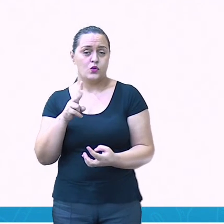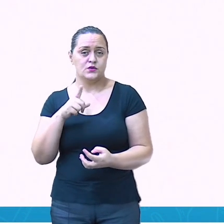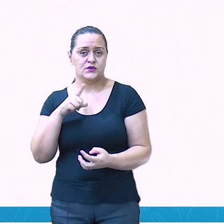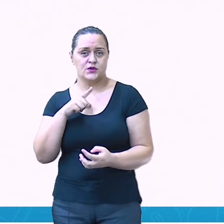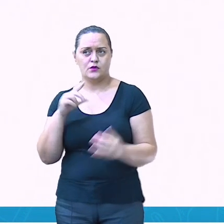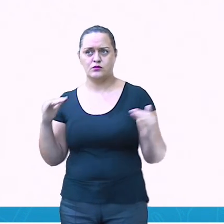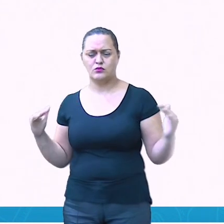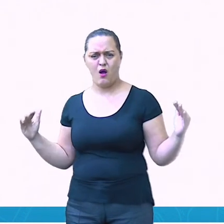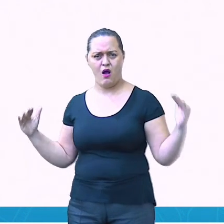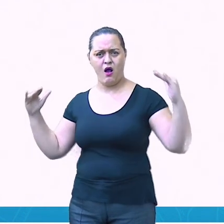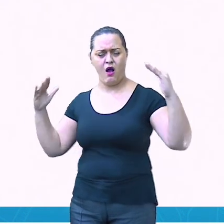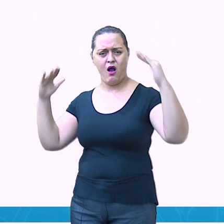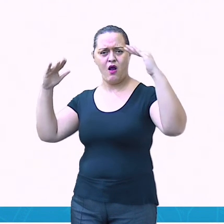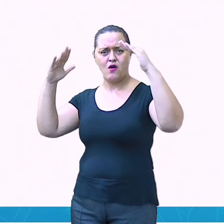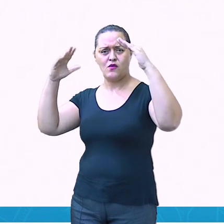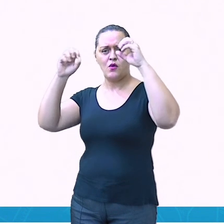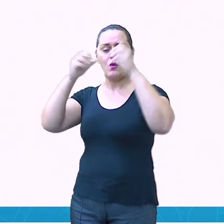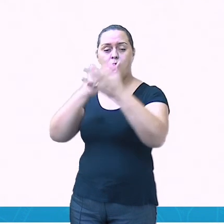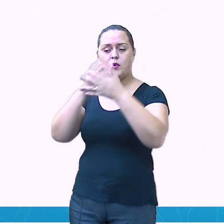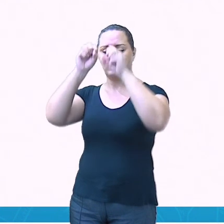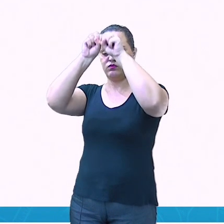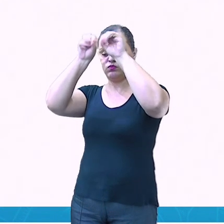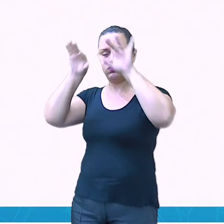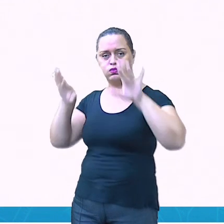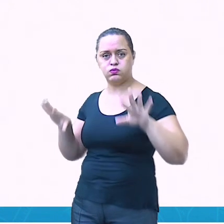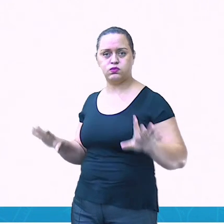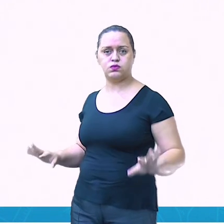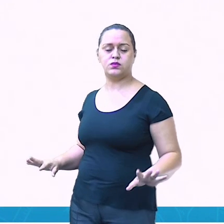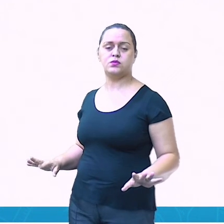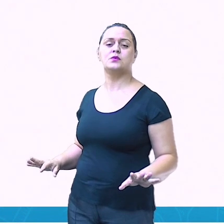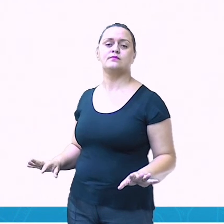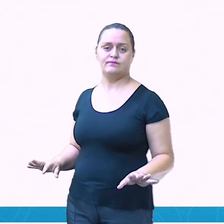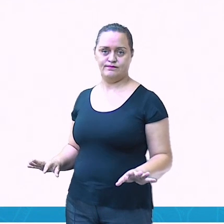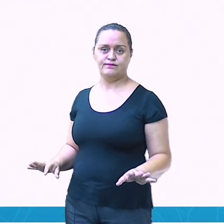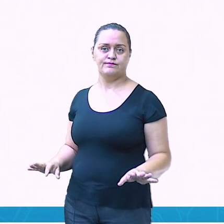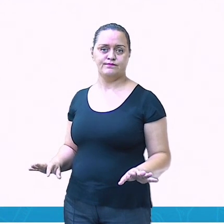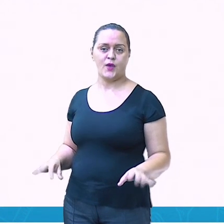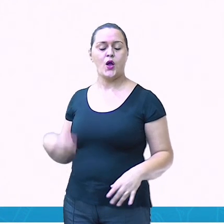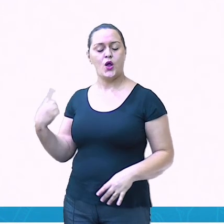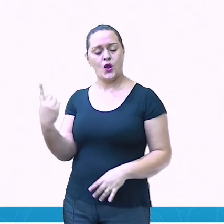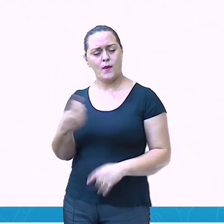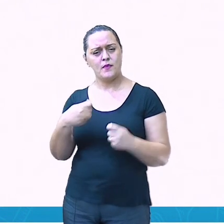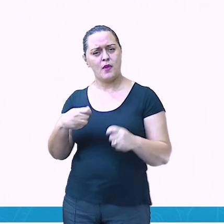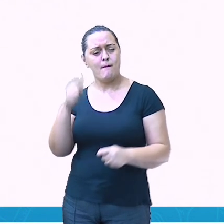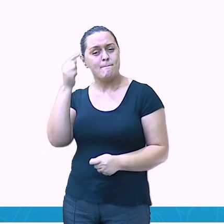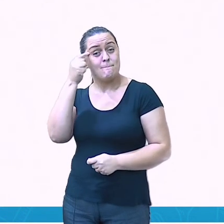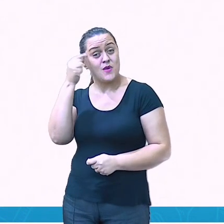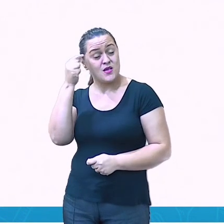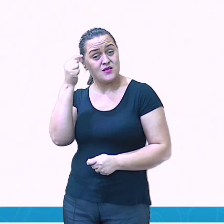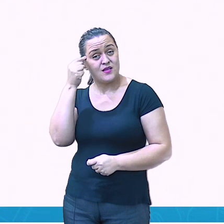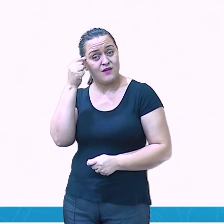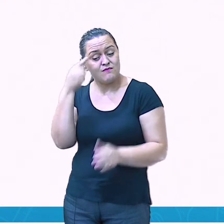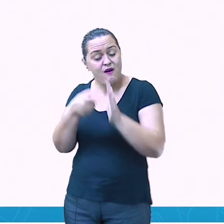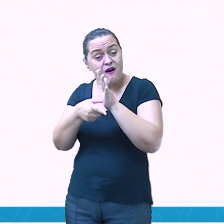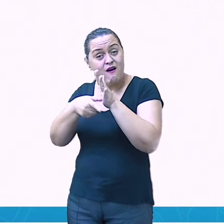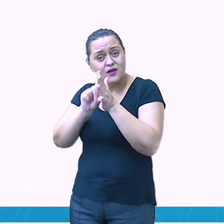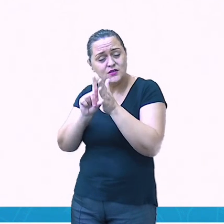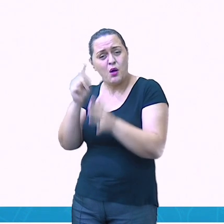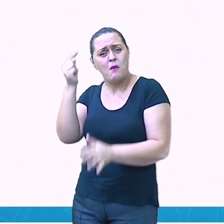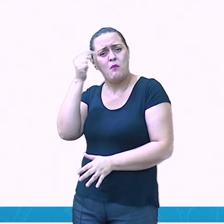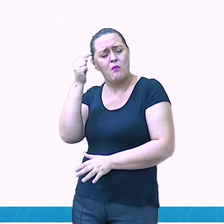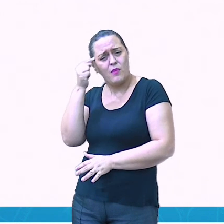ali. Então, tudo isso a gente tem que pensar antes de agir, para que não esgotemos recursos,